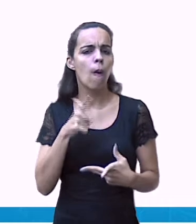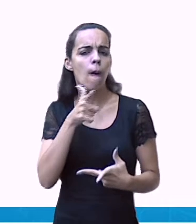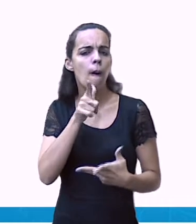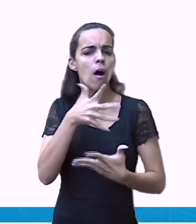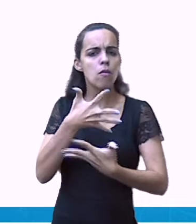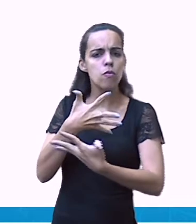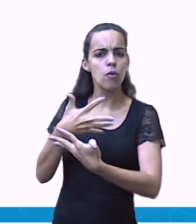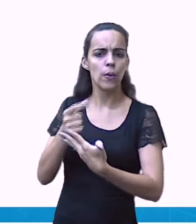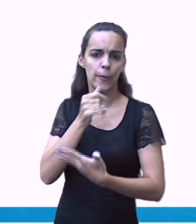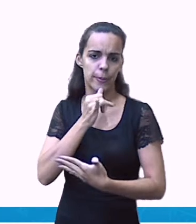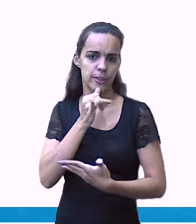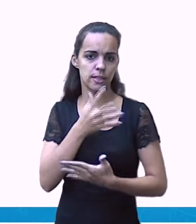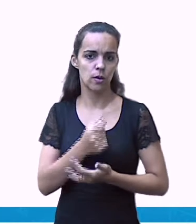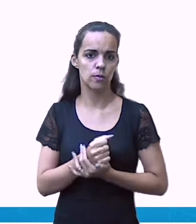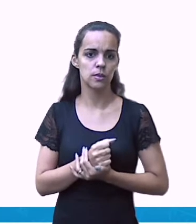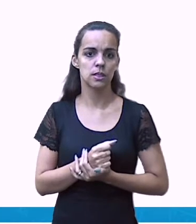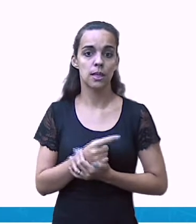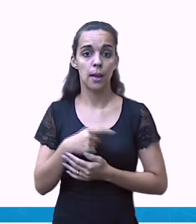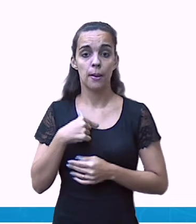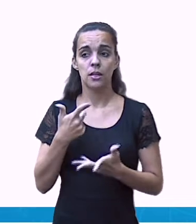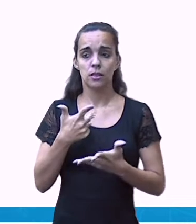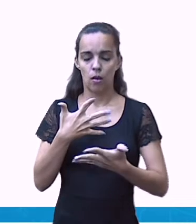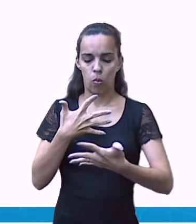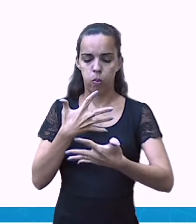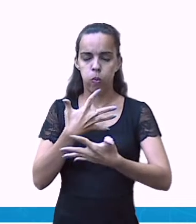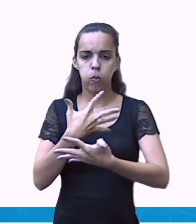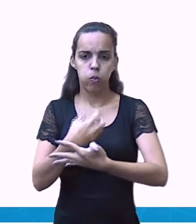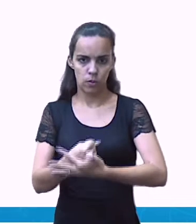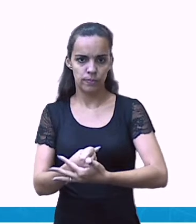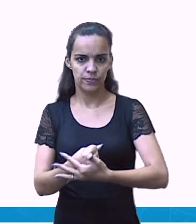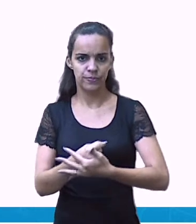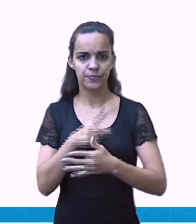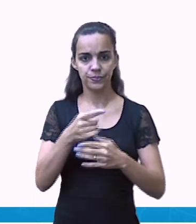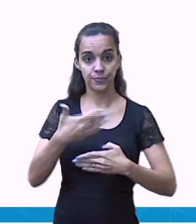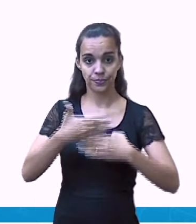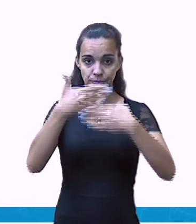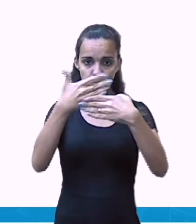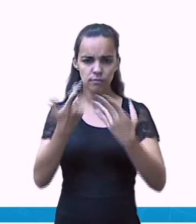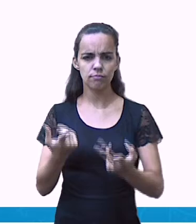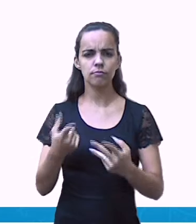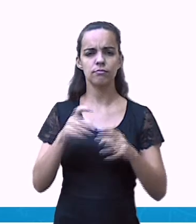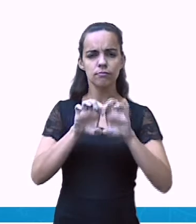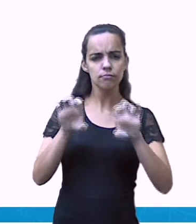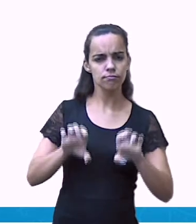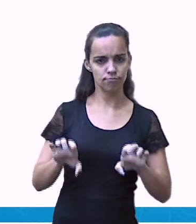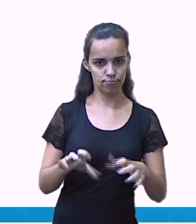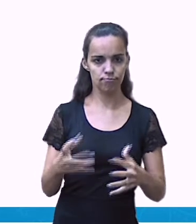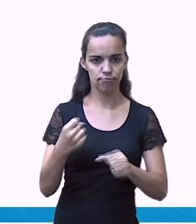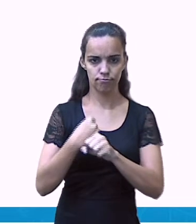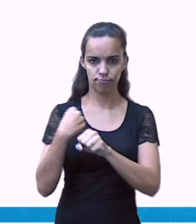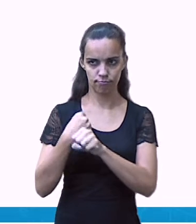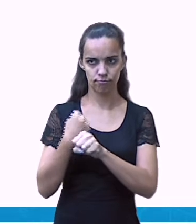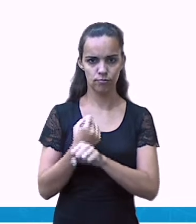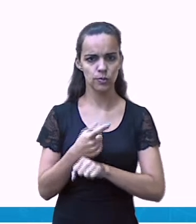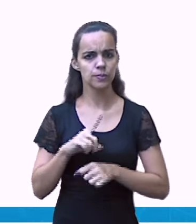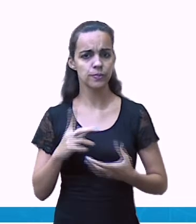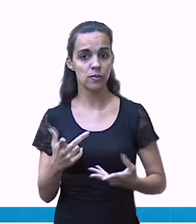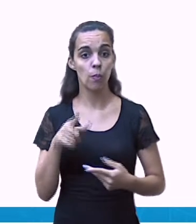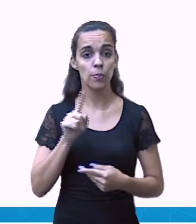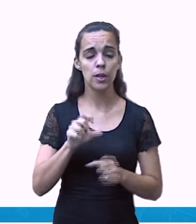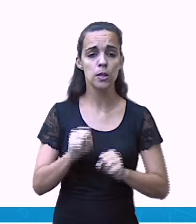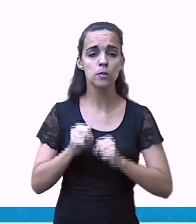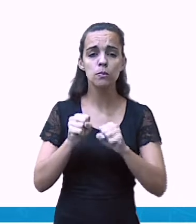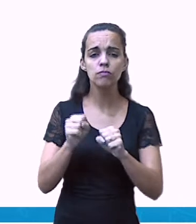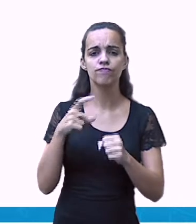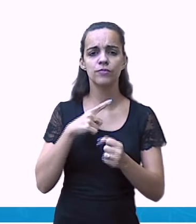alguns casos até mesmo gases, penetre dentro da estrutura de uma construção. Basicamente, eles podem